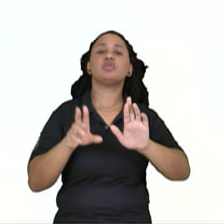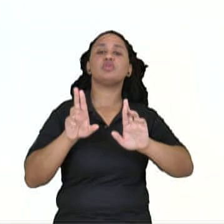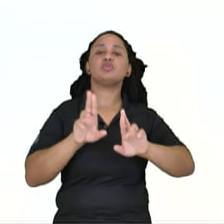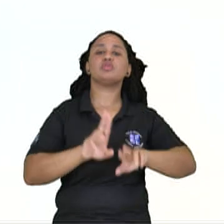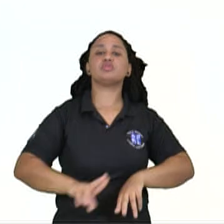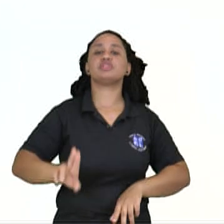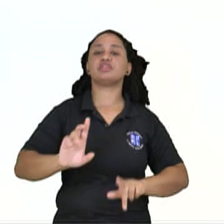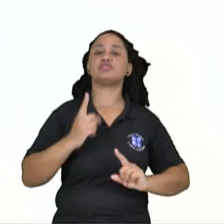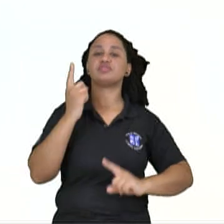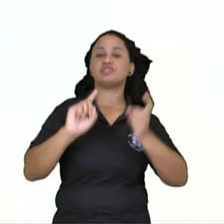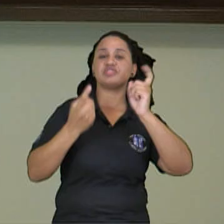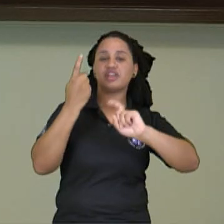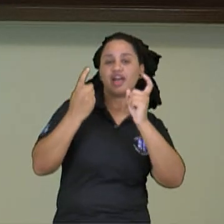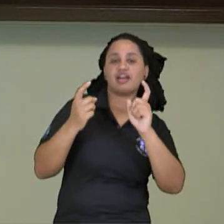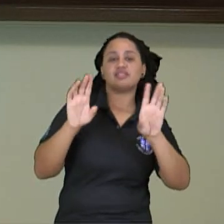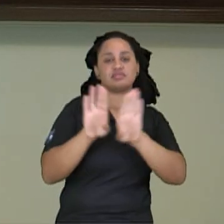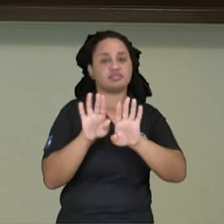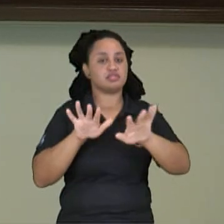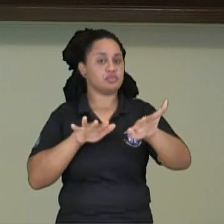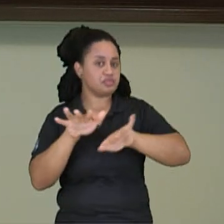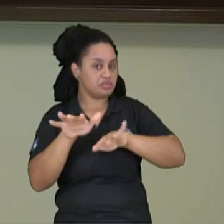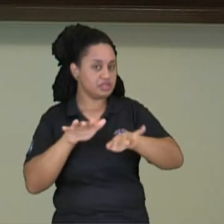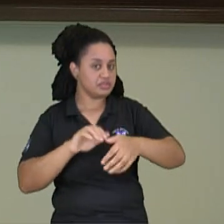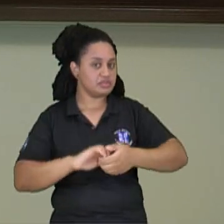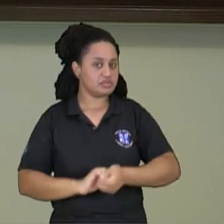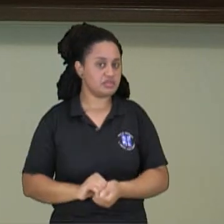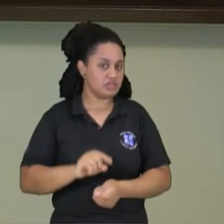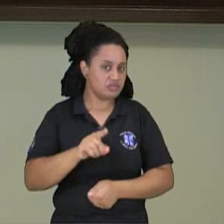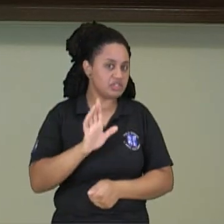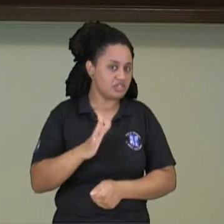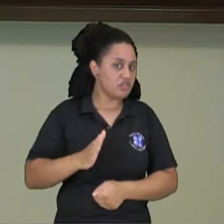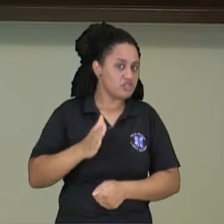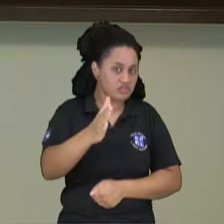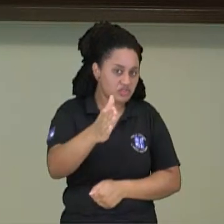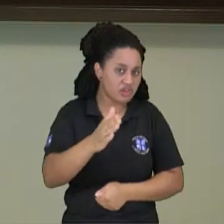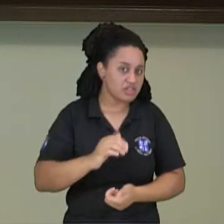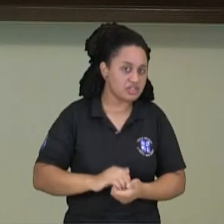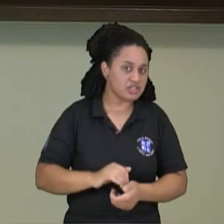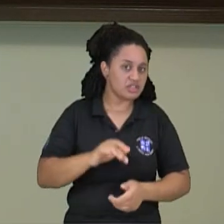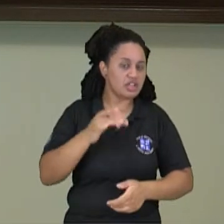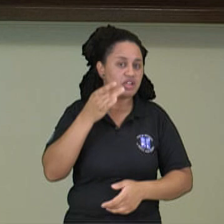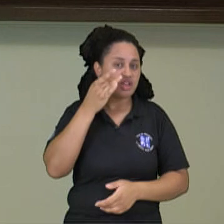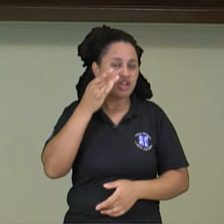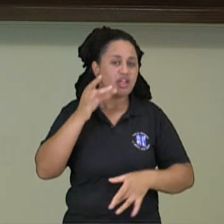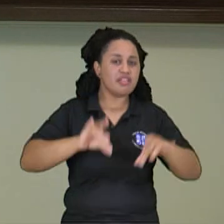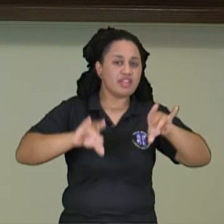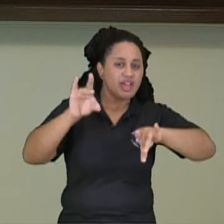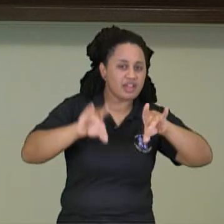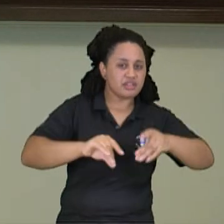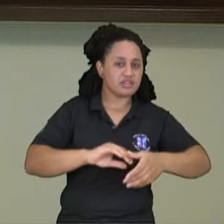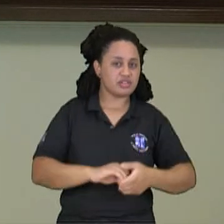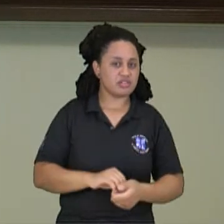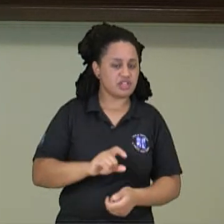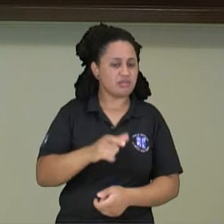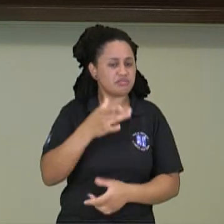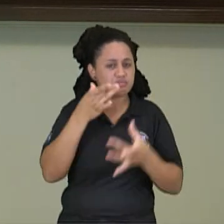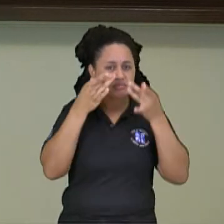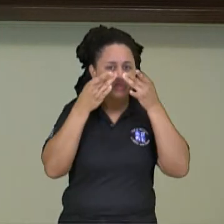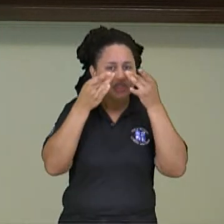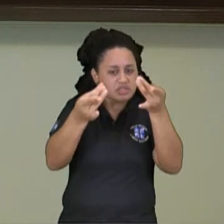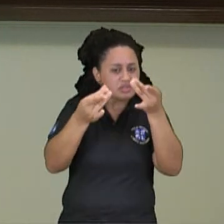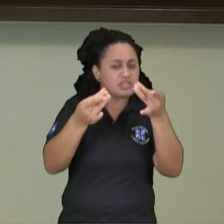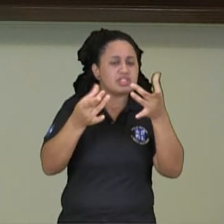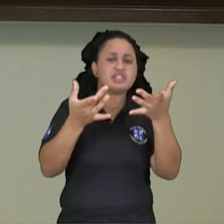e movimentos. Você já foi a uma peça teatral? Já prestou atenção